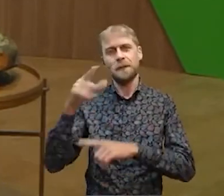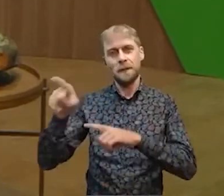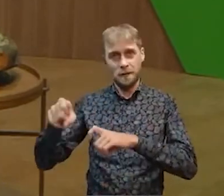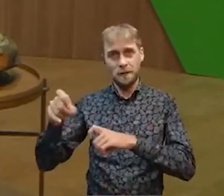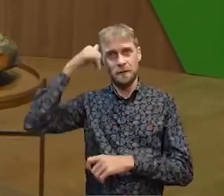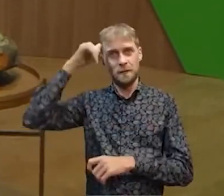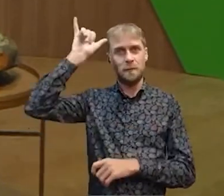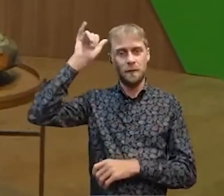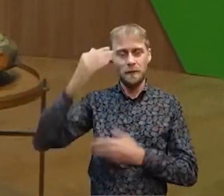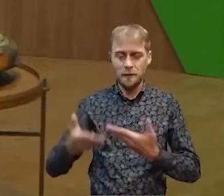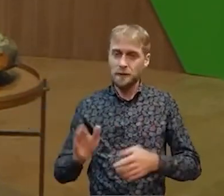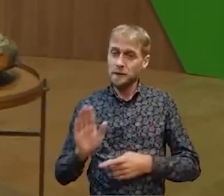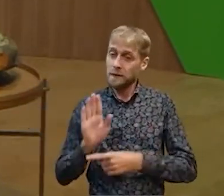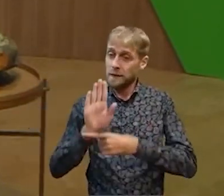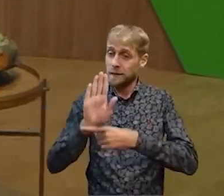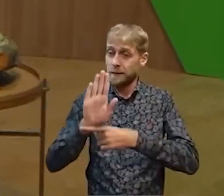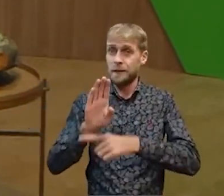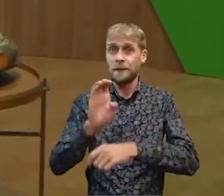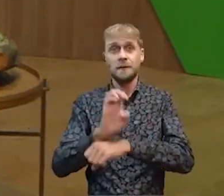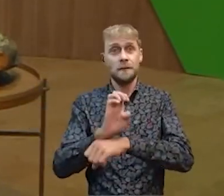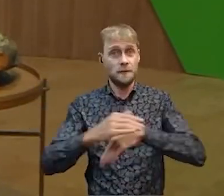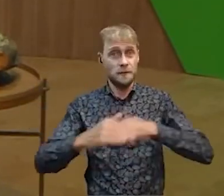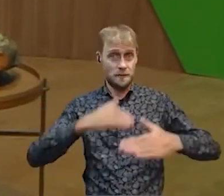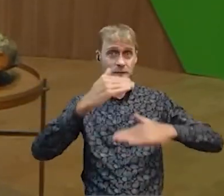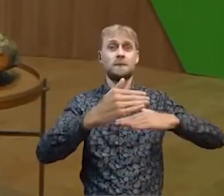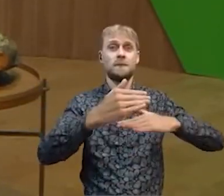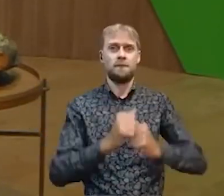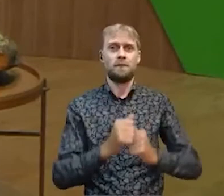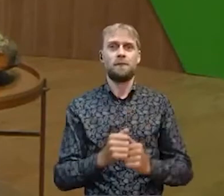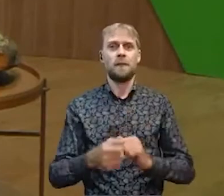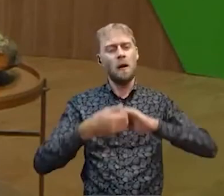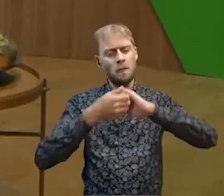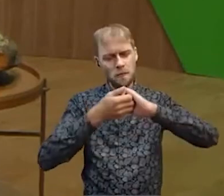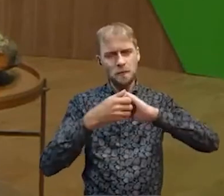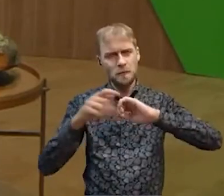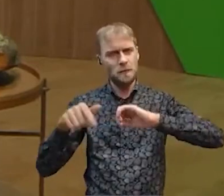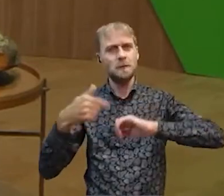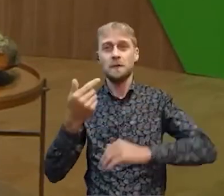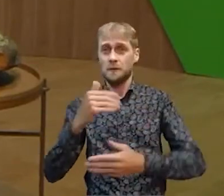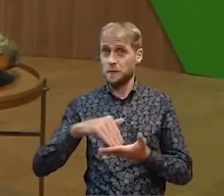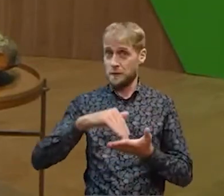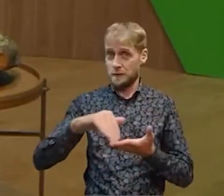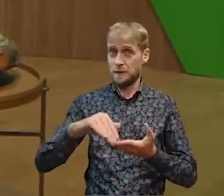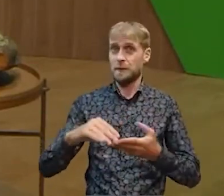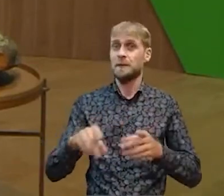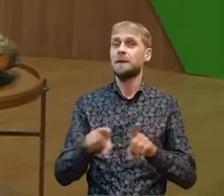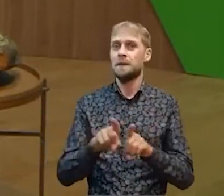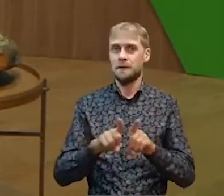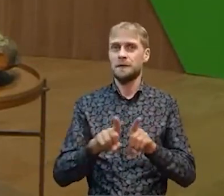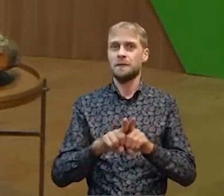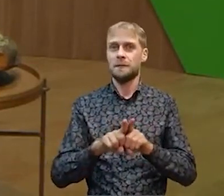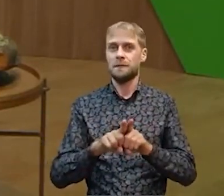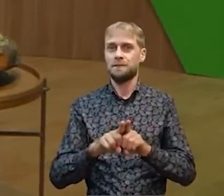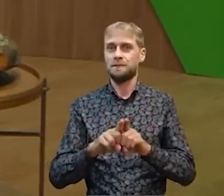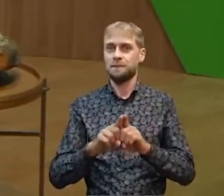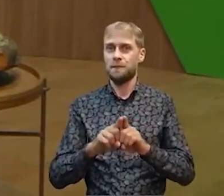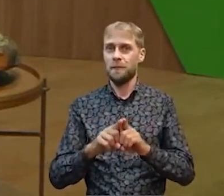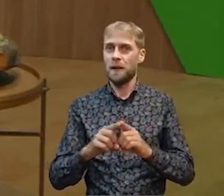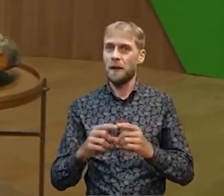cada vez mais. Queria deixar aqui meu cumprimento a todos os outros secretários e desejar